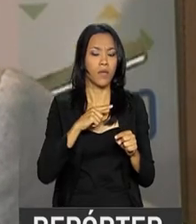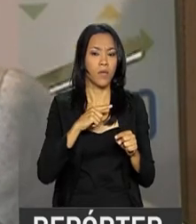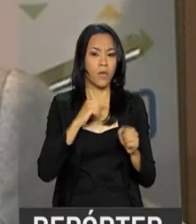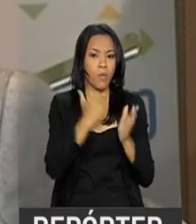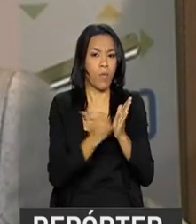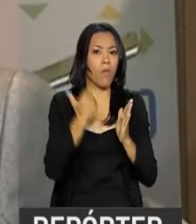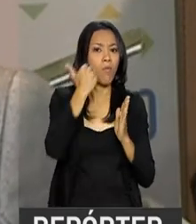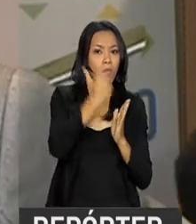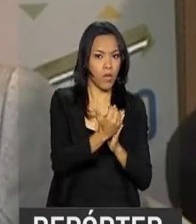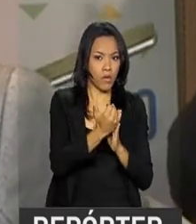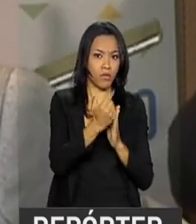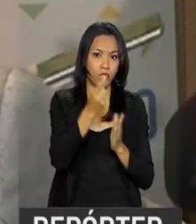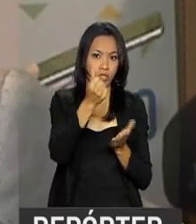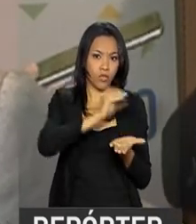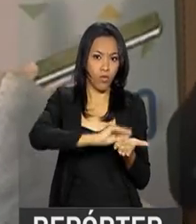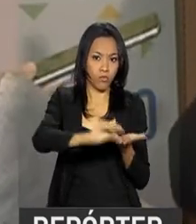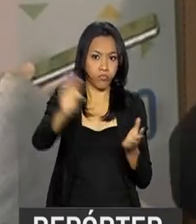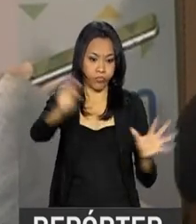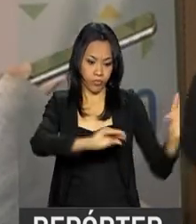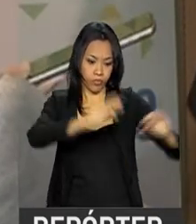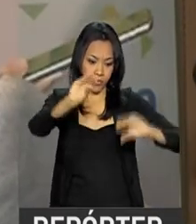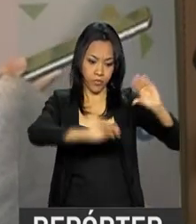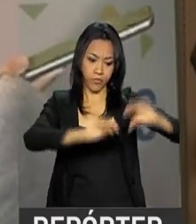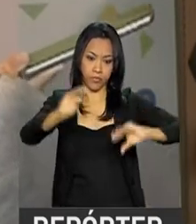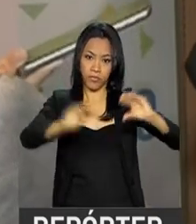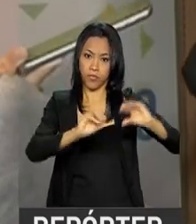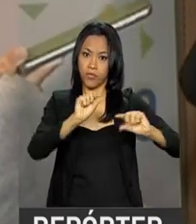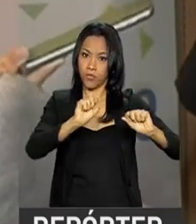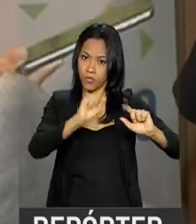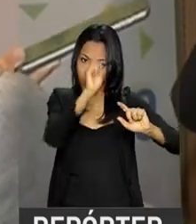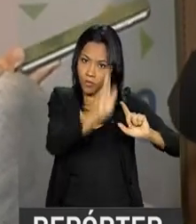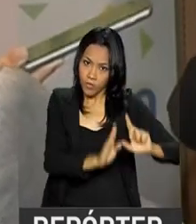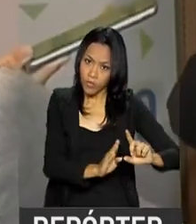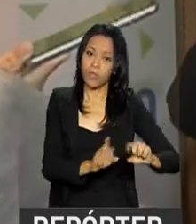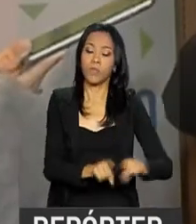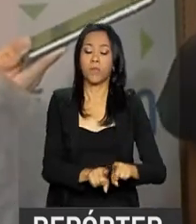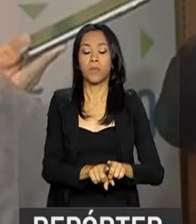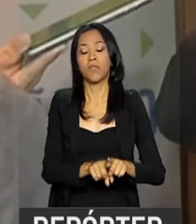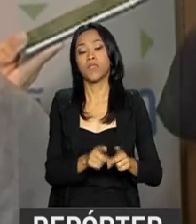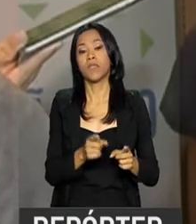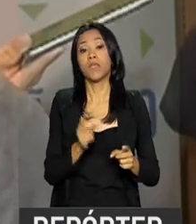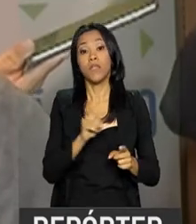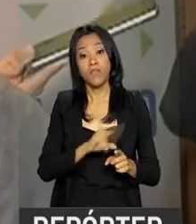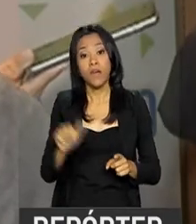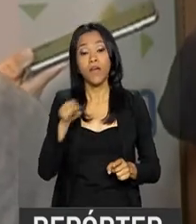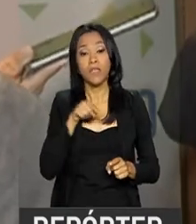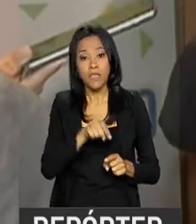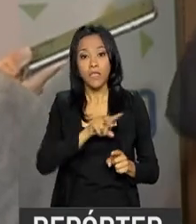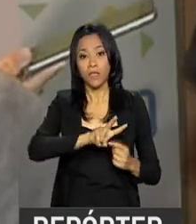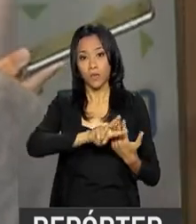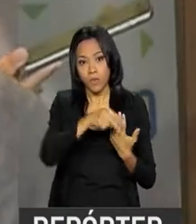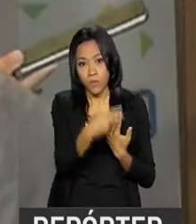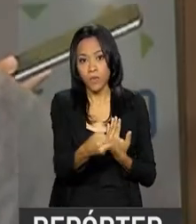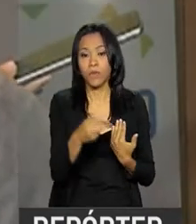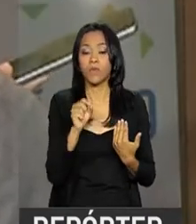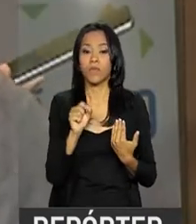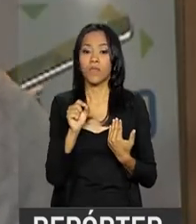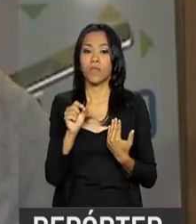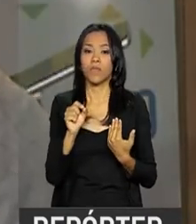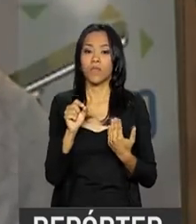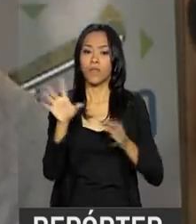dos investimentos no aumento da produção e também já ando ou uma perspectiva de